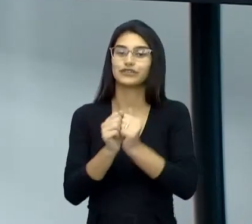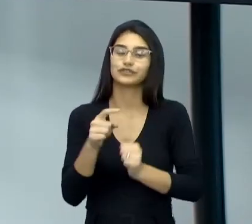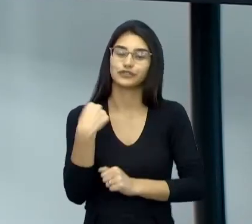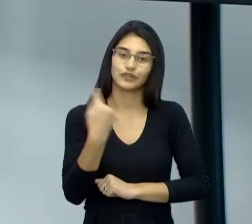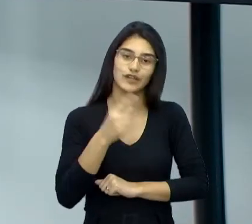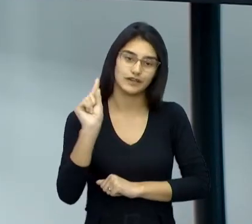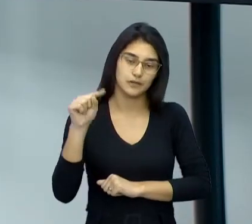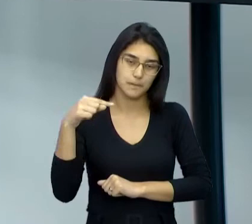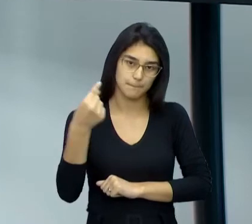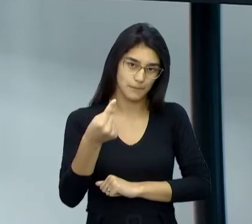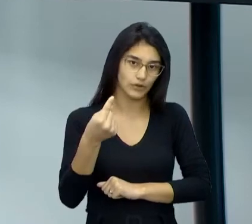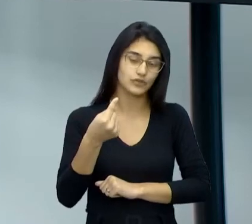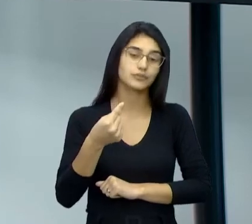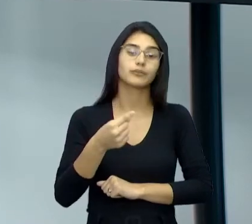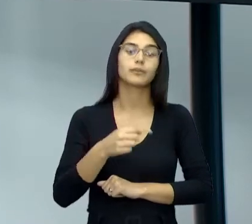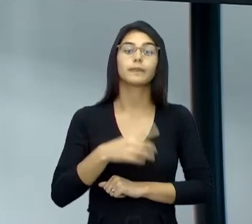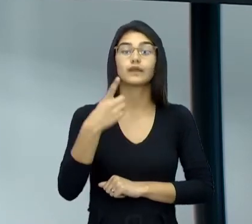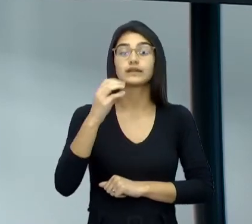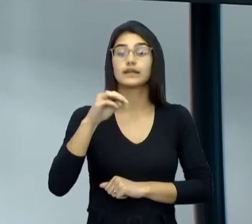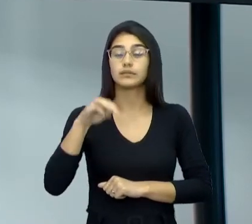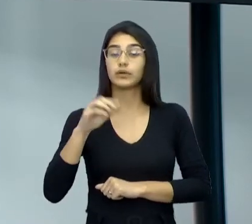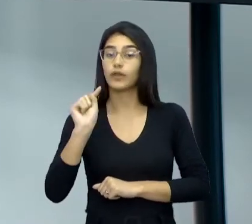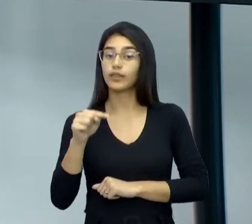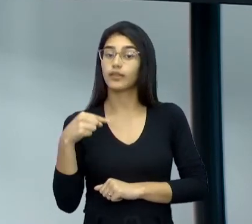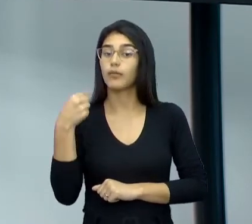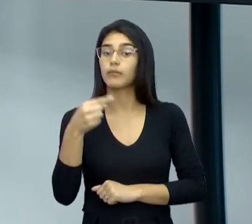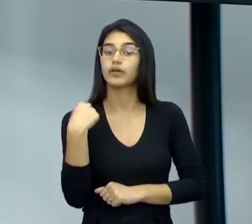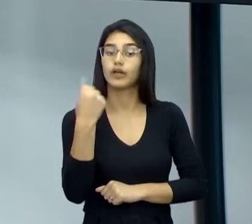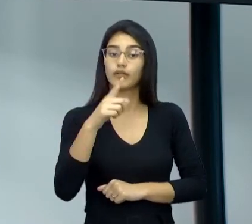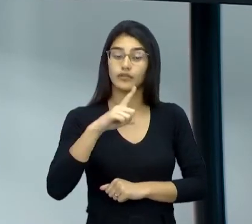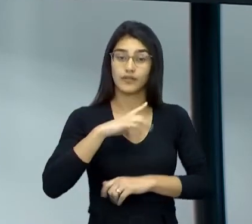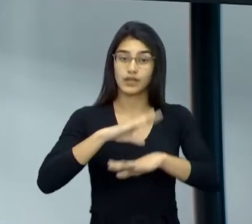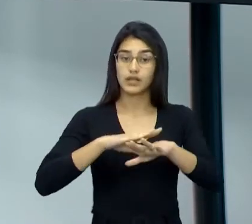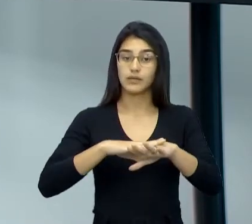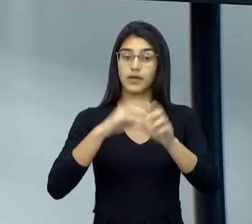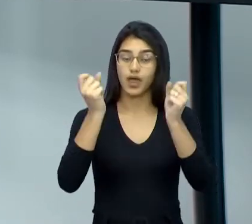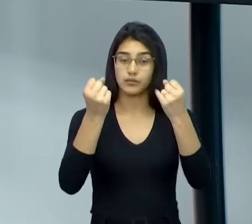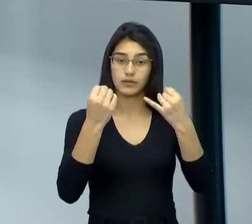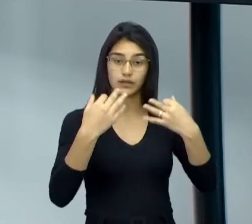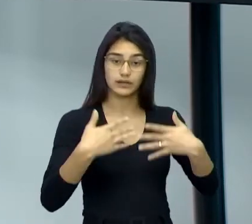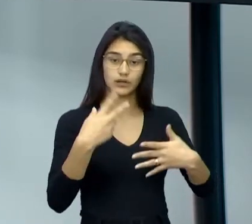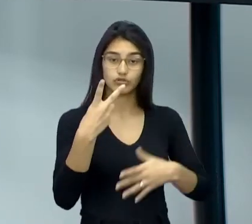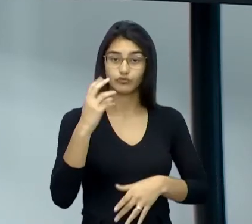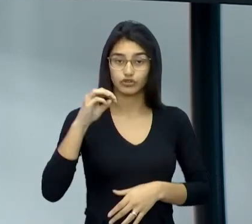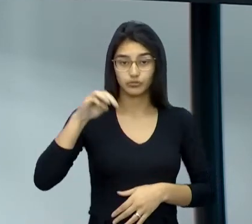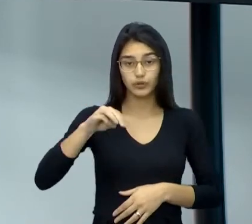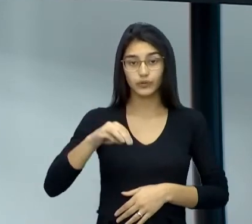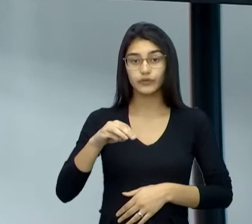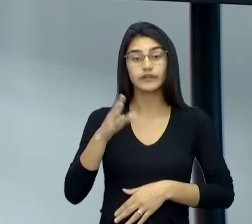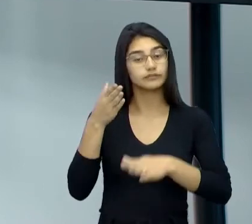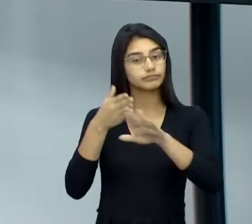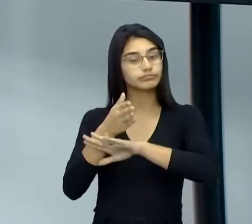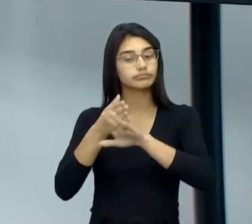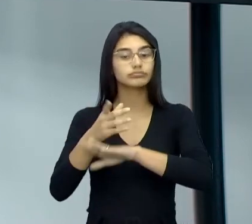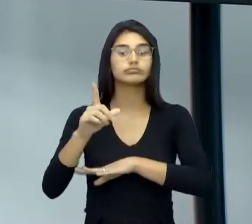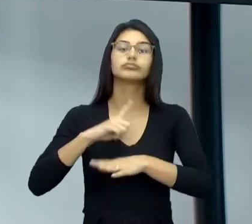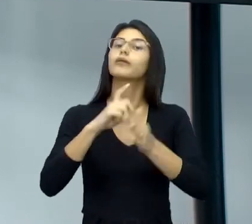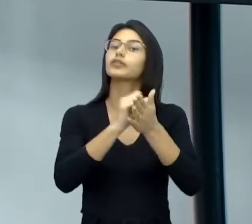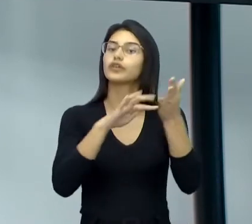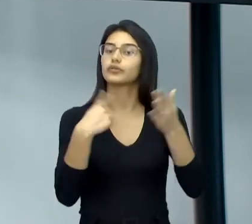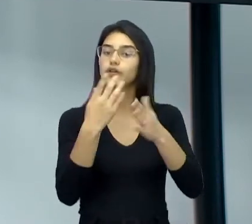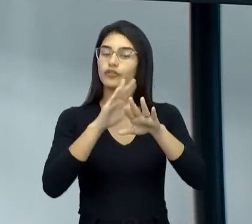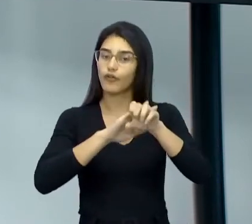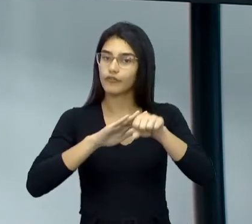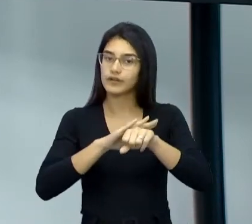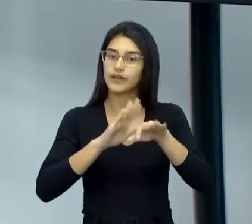depois nos próximos 10 minutos, né? Que a gente vai dar essa explanação aqui de 20, aí você vai entrar, tem uma tarefinha para a gente